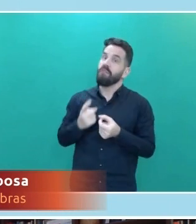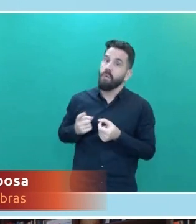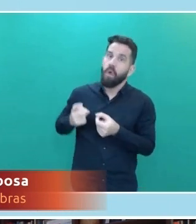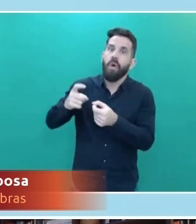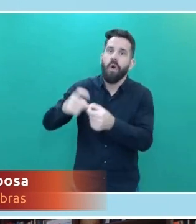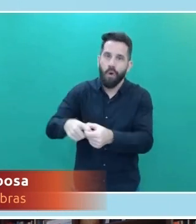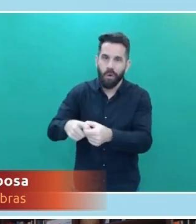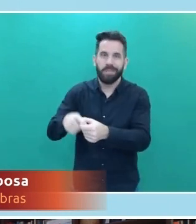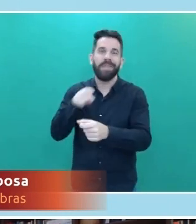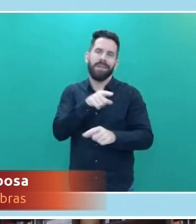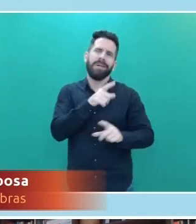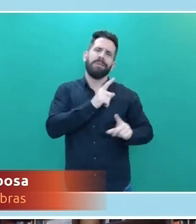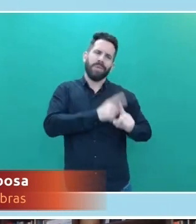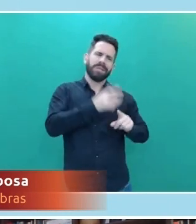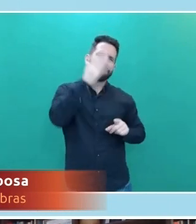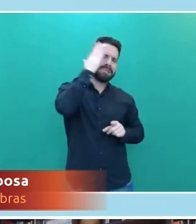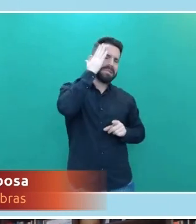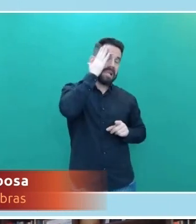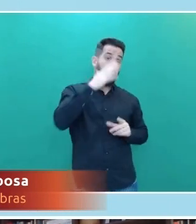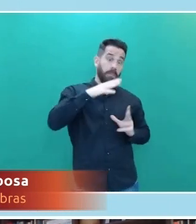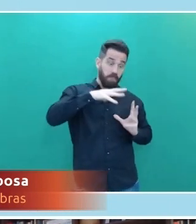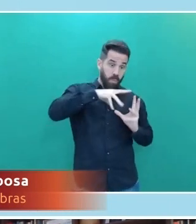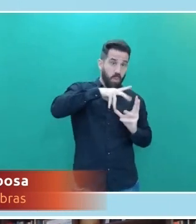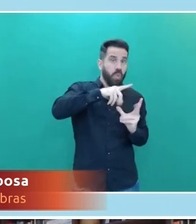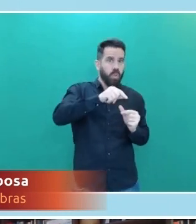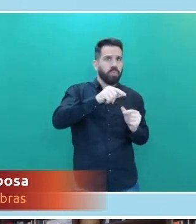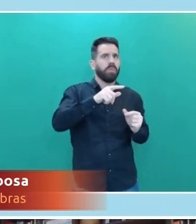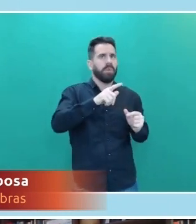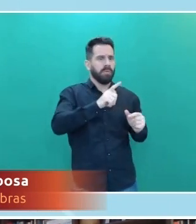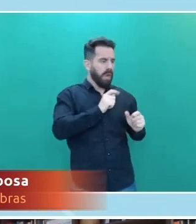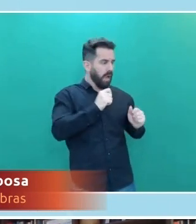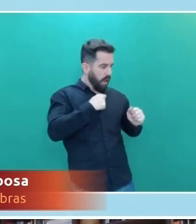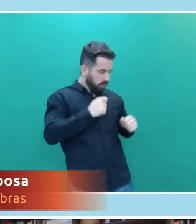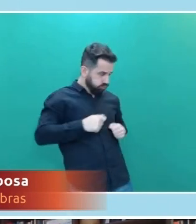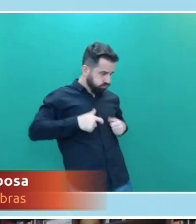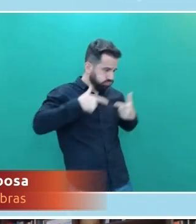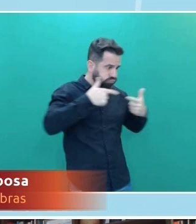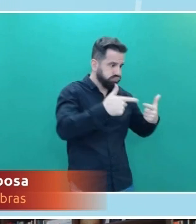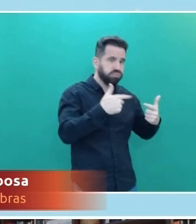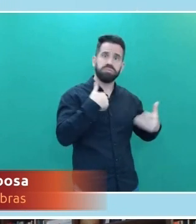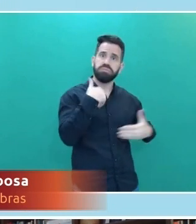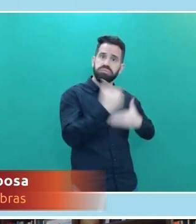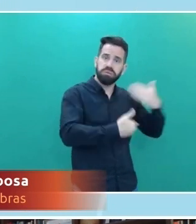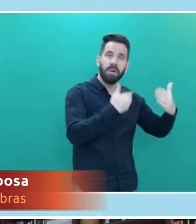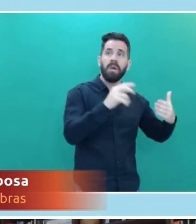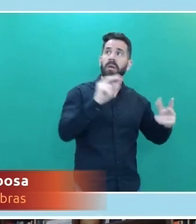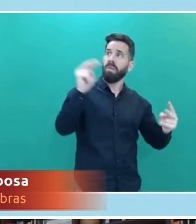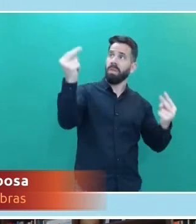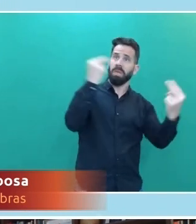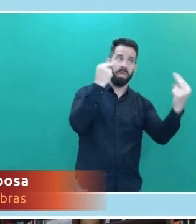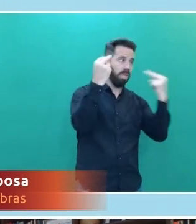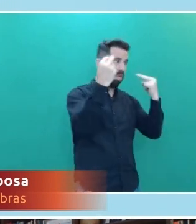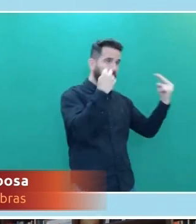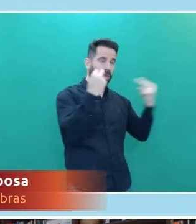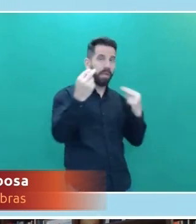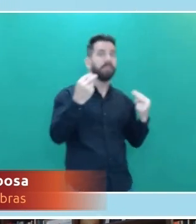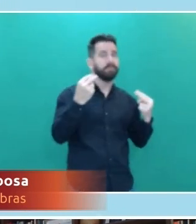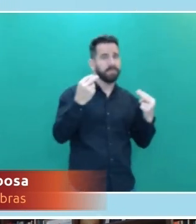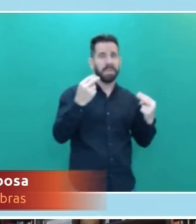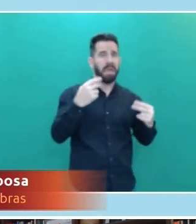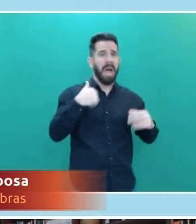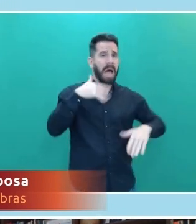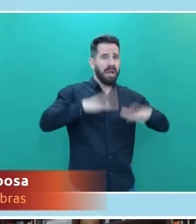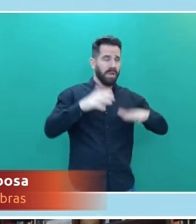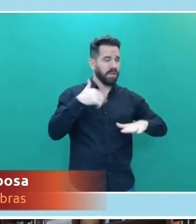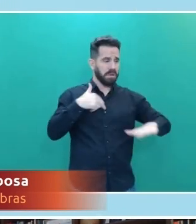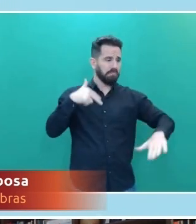consequências, porque a gente tem uma interligação devido às tecnologias de informação. Tá? Então, assim, não há palavras e